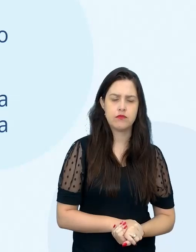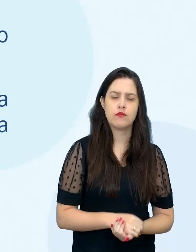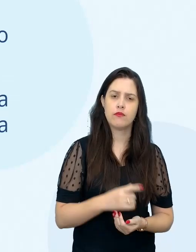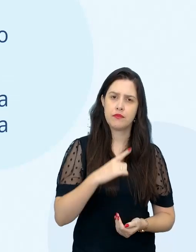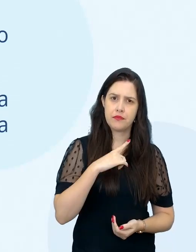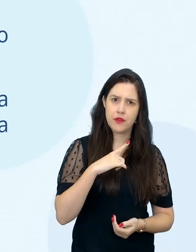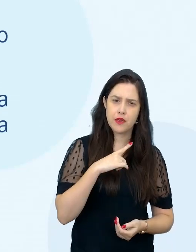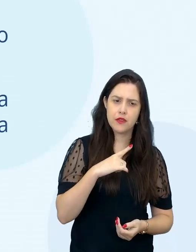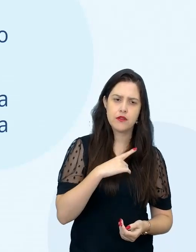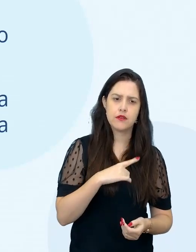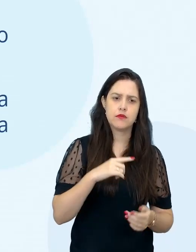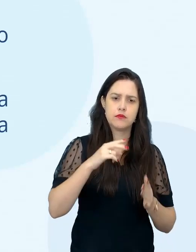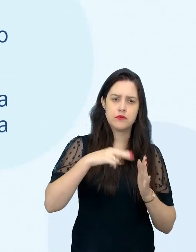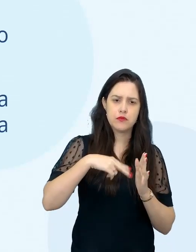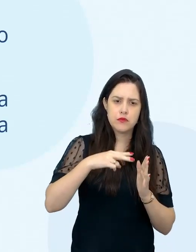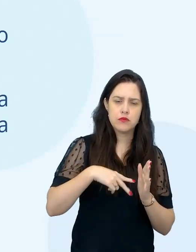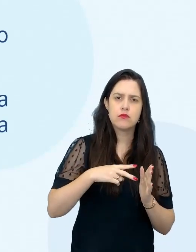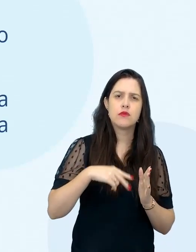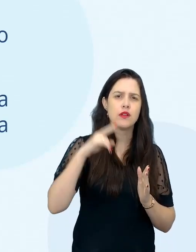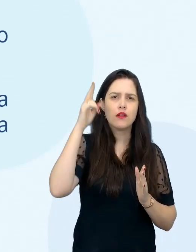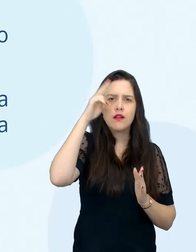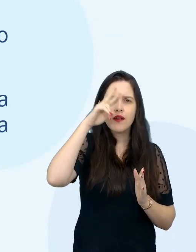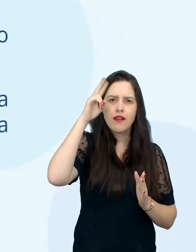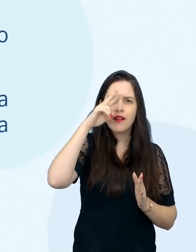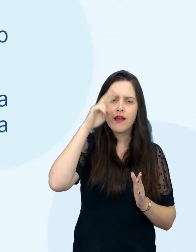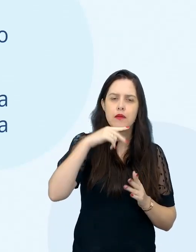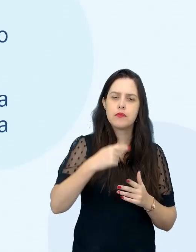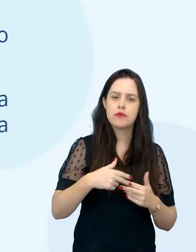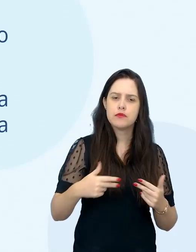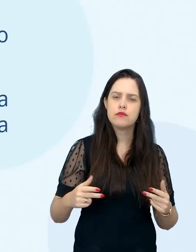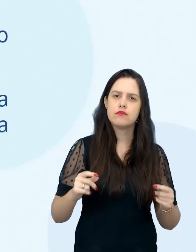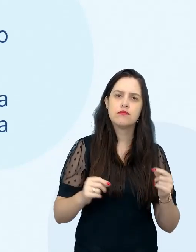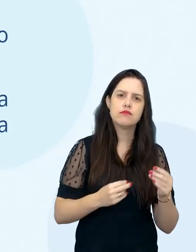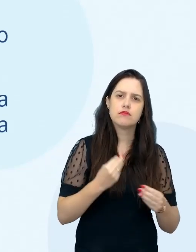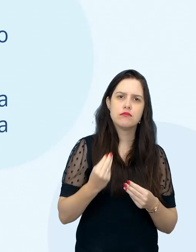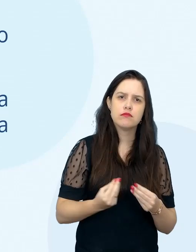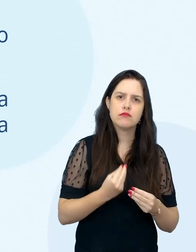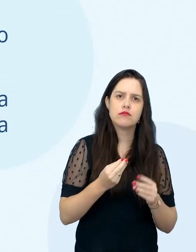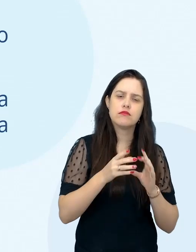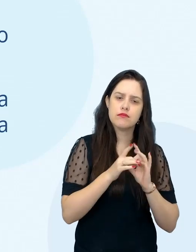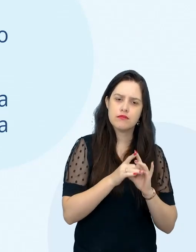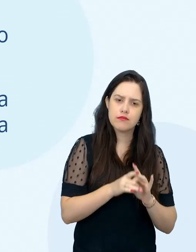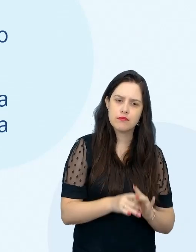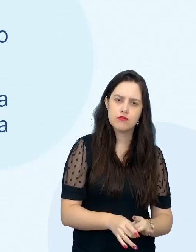gente tem 3 itens que a gente pode destacar que ajudam a gente a entender essa